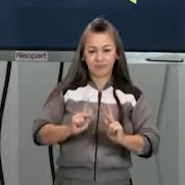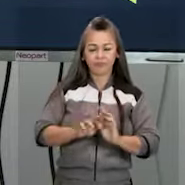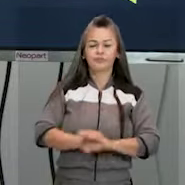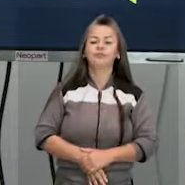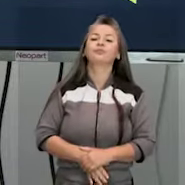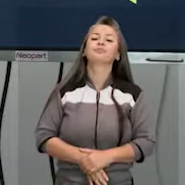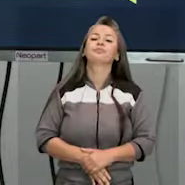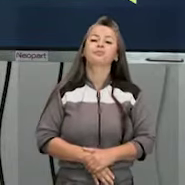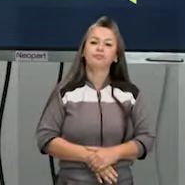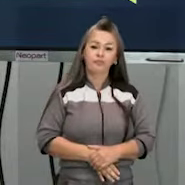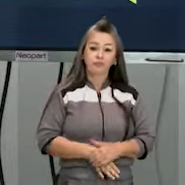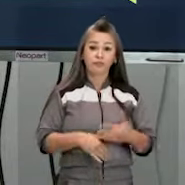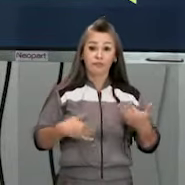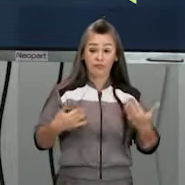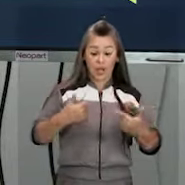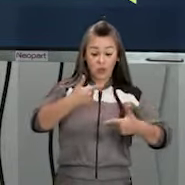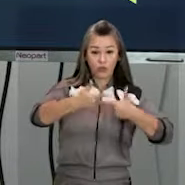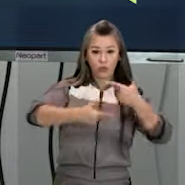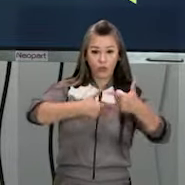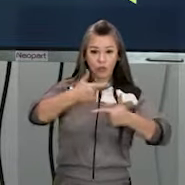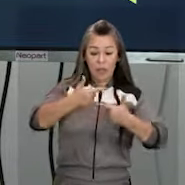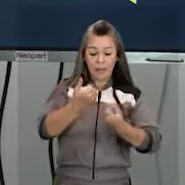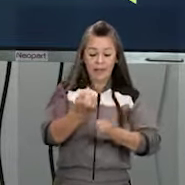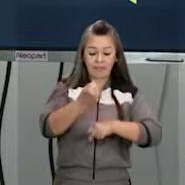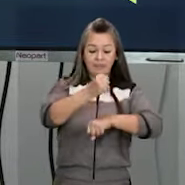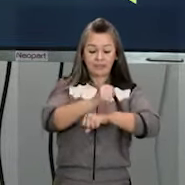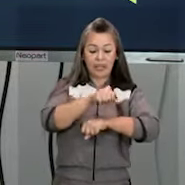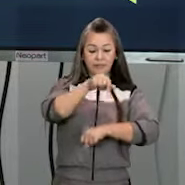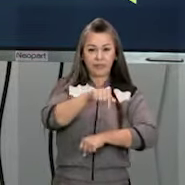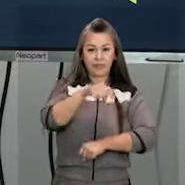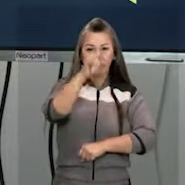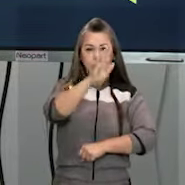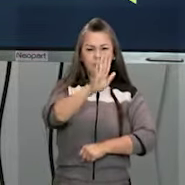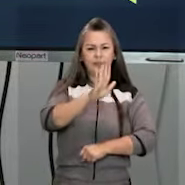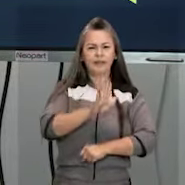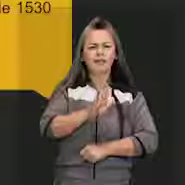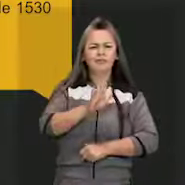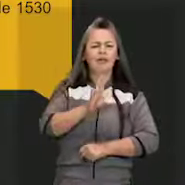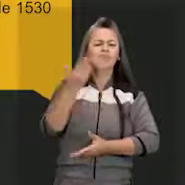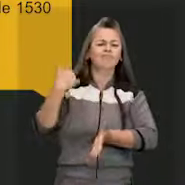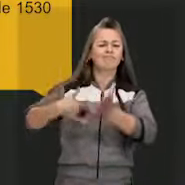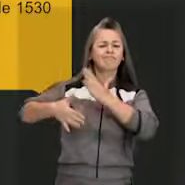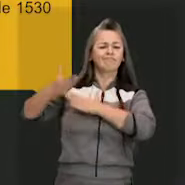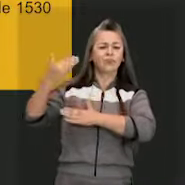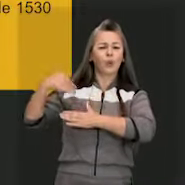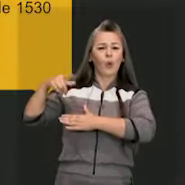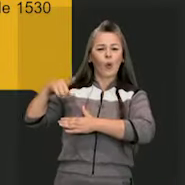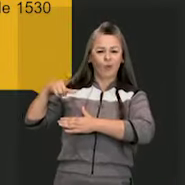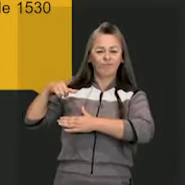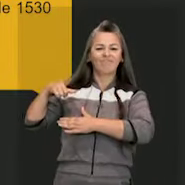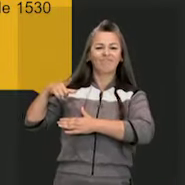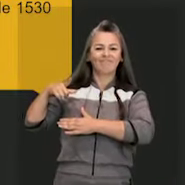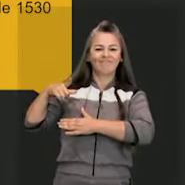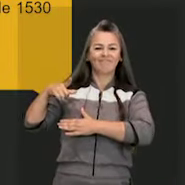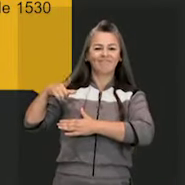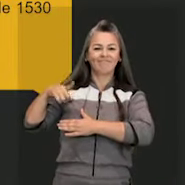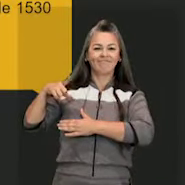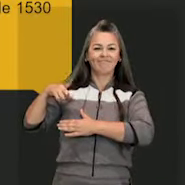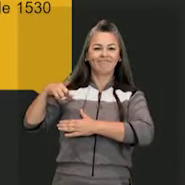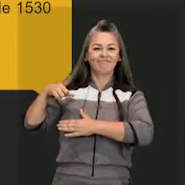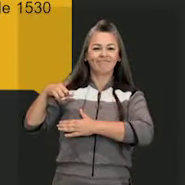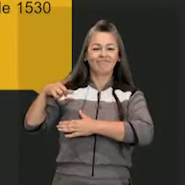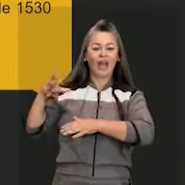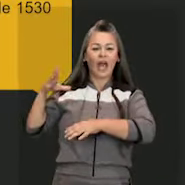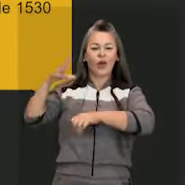escravo, o trabalho escravizado no Brasil, começou nos primórdios da colonização portuguesa com a escravização dos povos